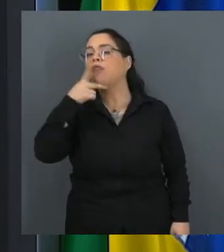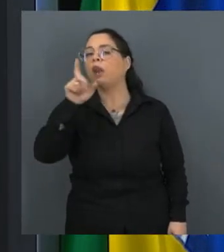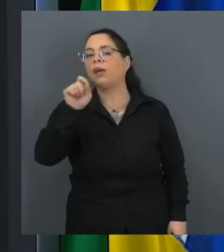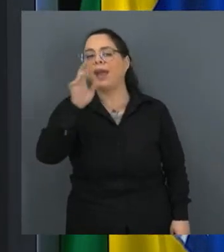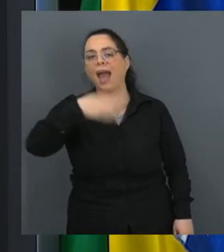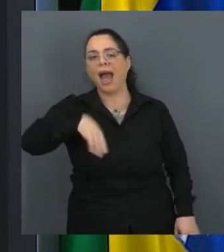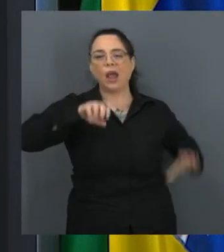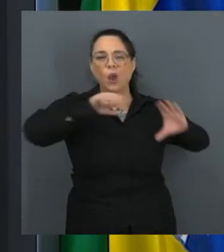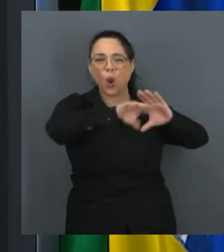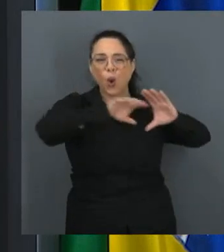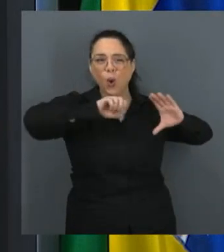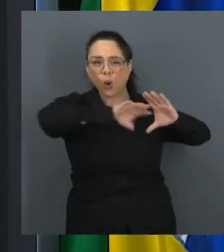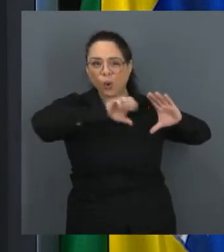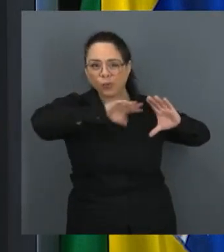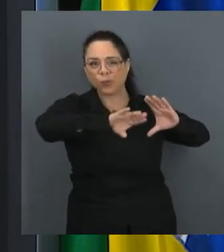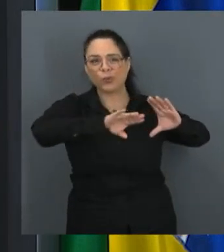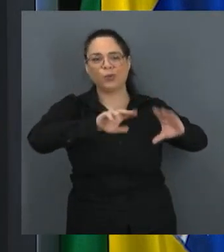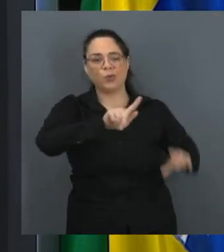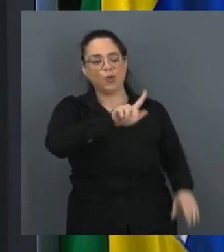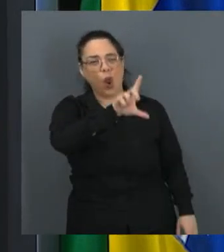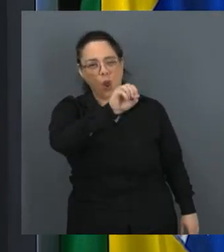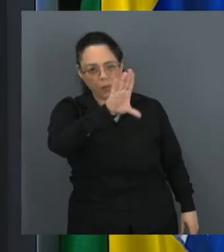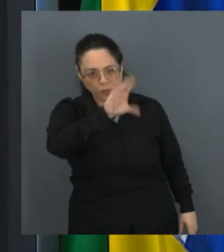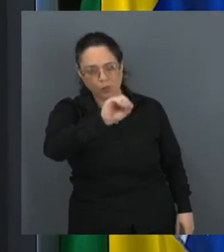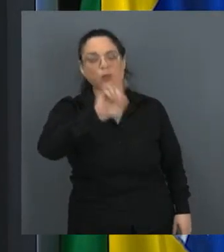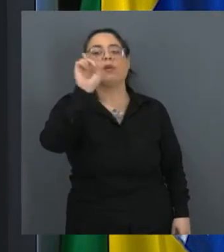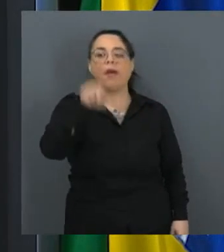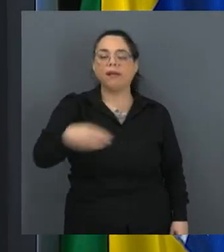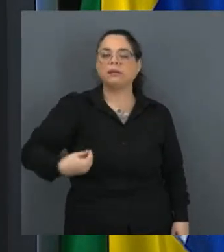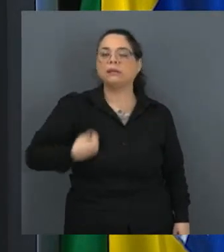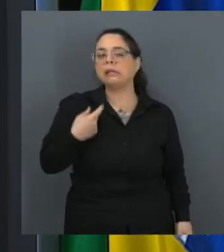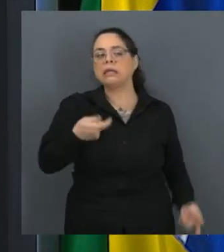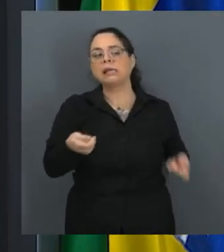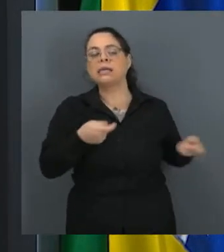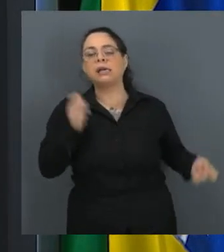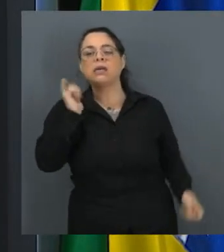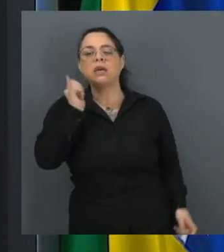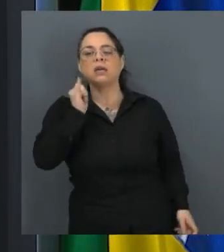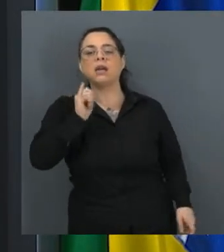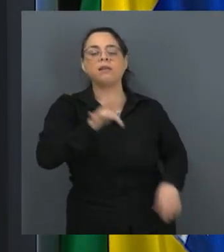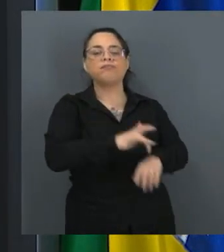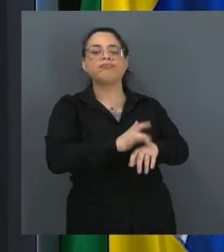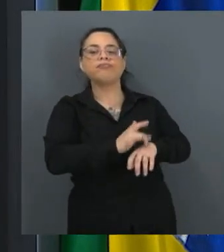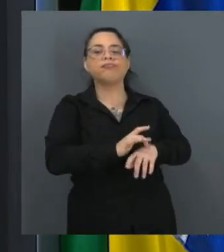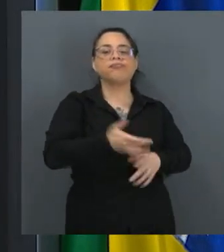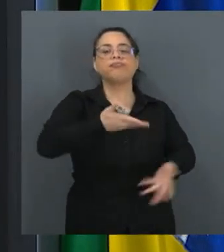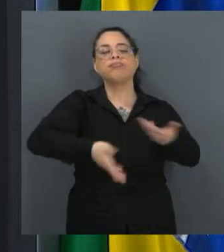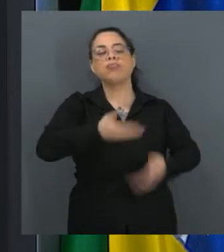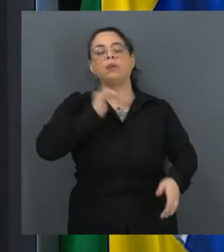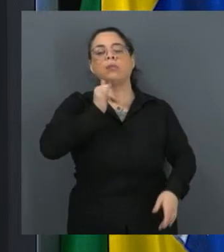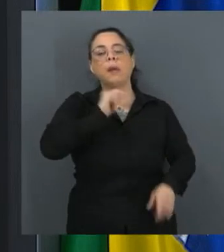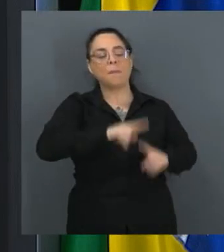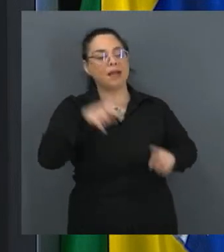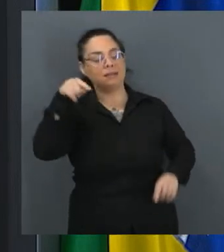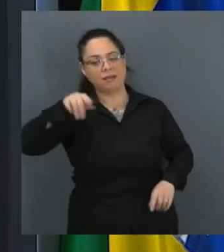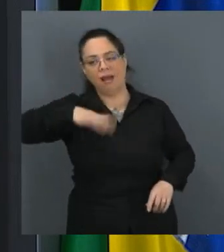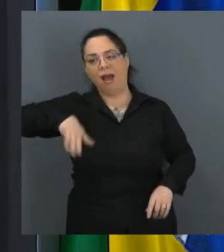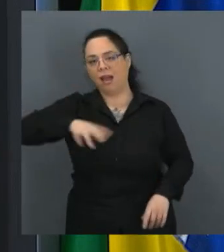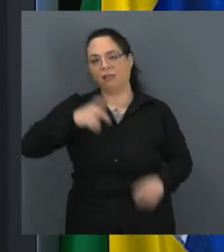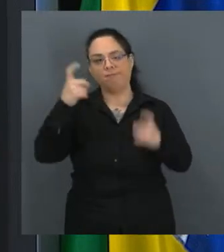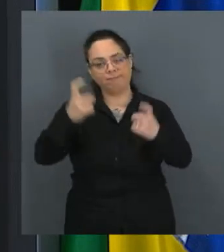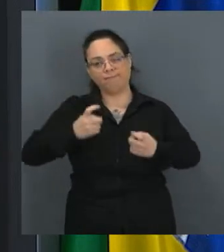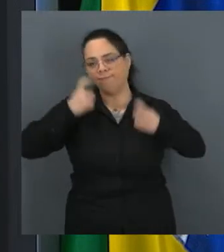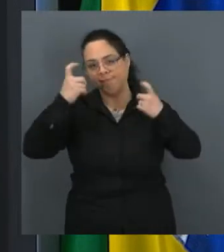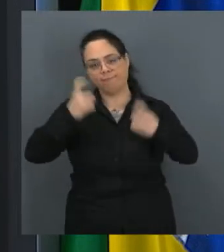para reforçar a narrativa da necessidade do controle das redes sociais, sem dar importância alguma ao